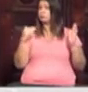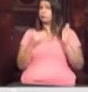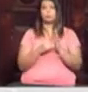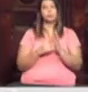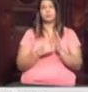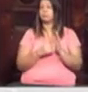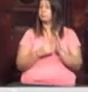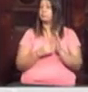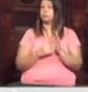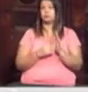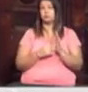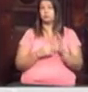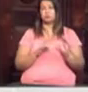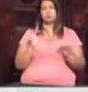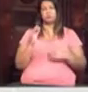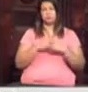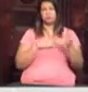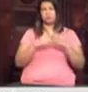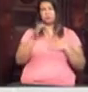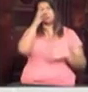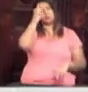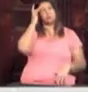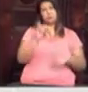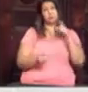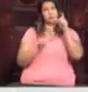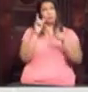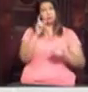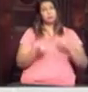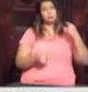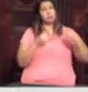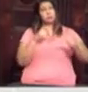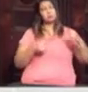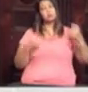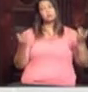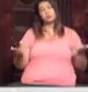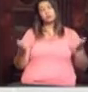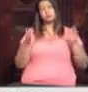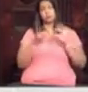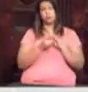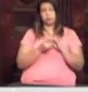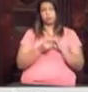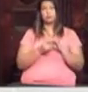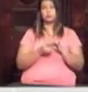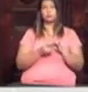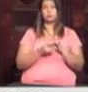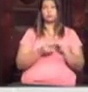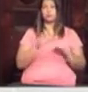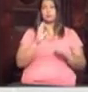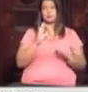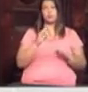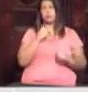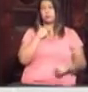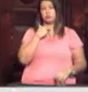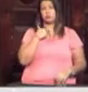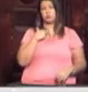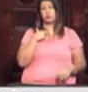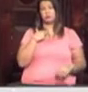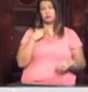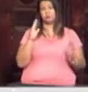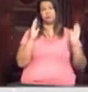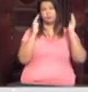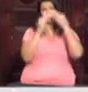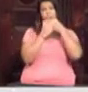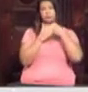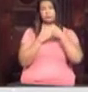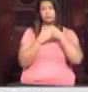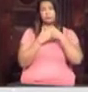Adversários políticos, aliados ou ex-aliados. Mas nós não podemos tapar o sol com a peneira.